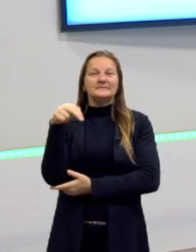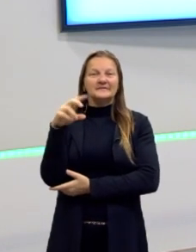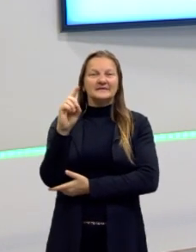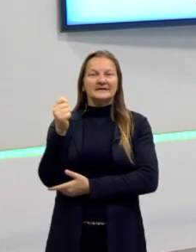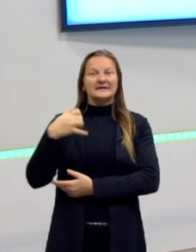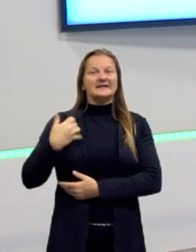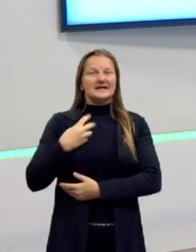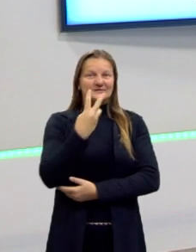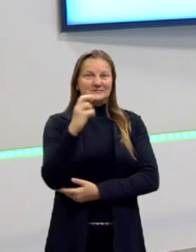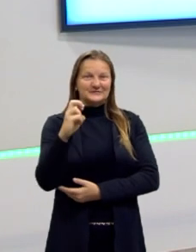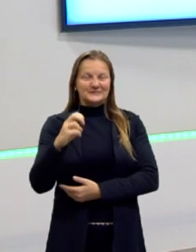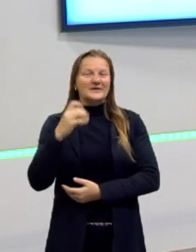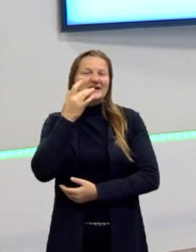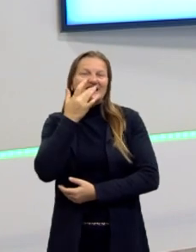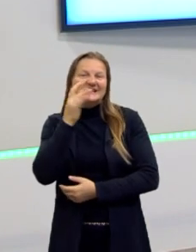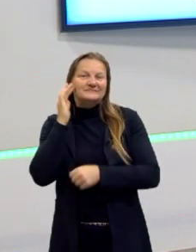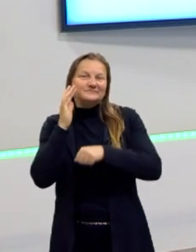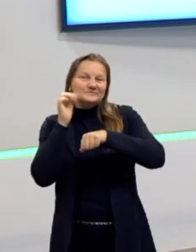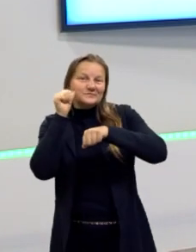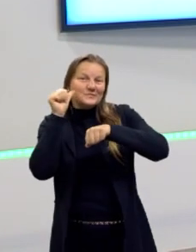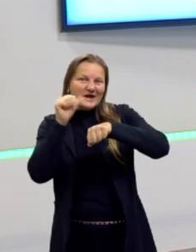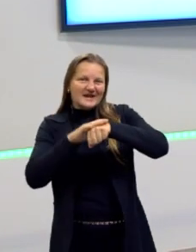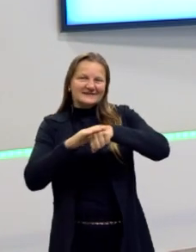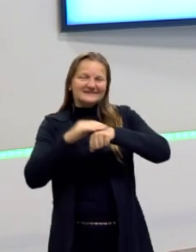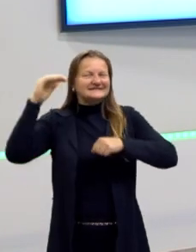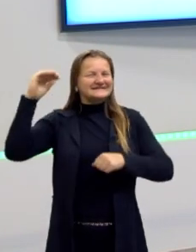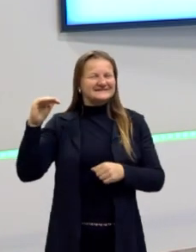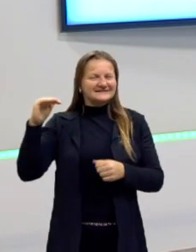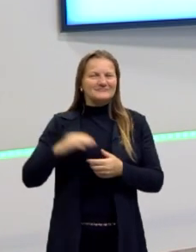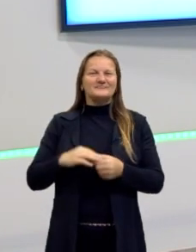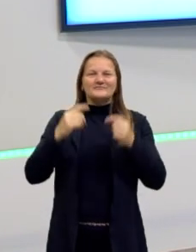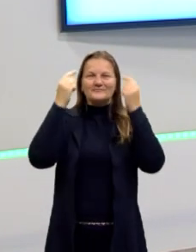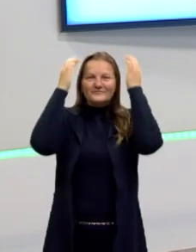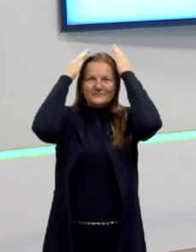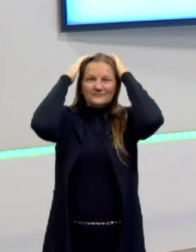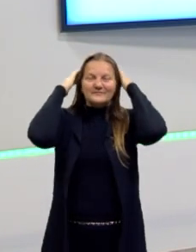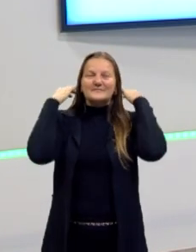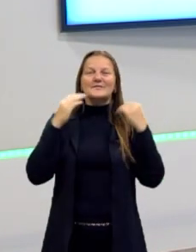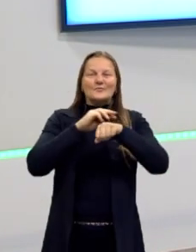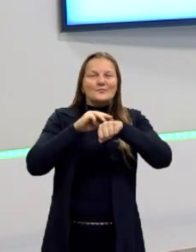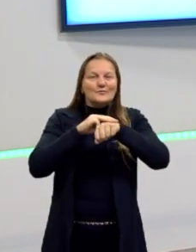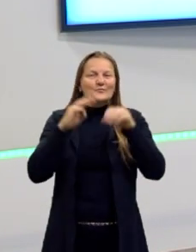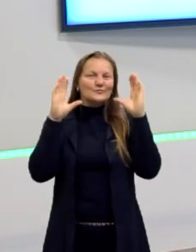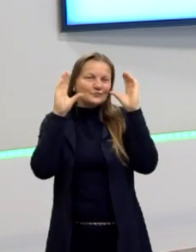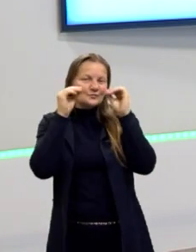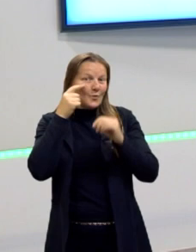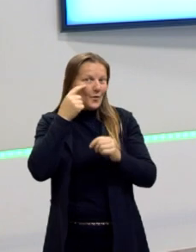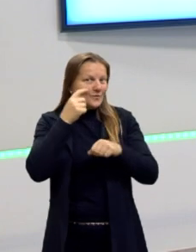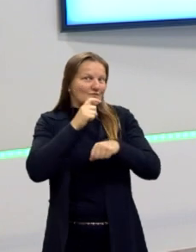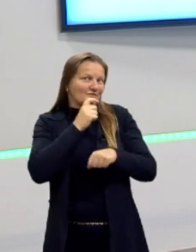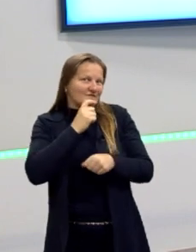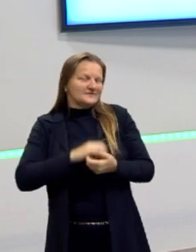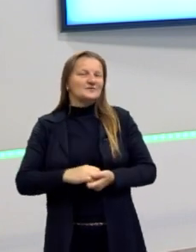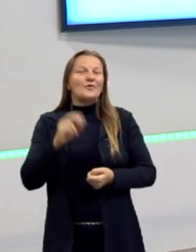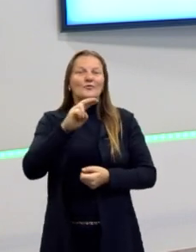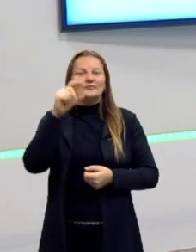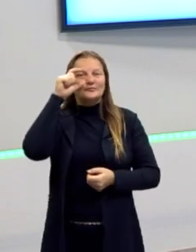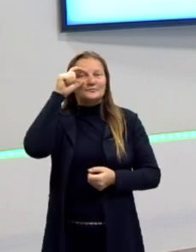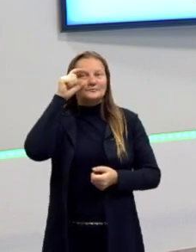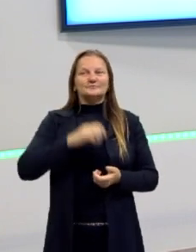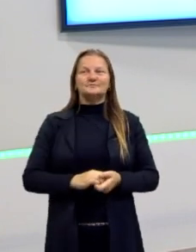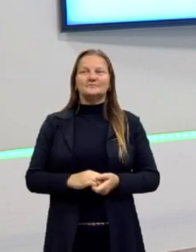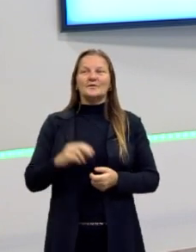25 anos sou branca de baixa estatura cabelos castanhos escuros olhos verdes uso